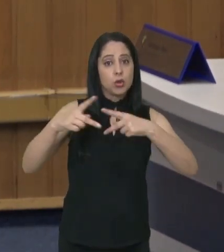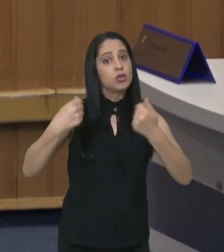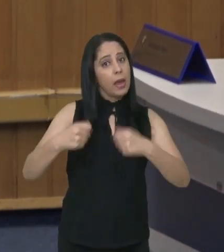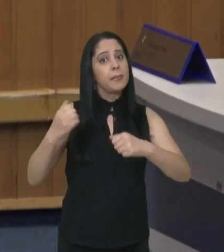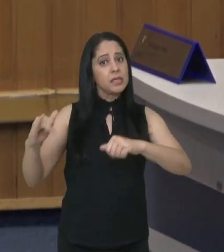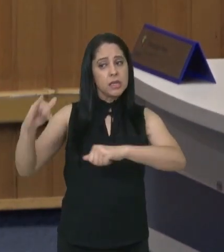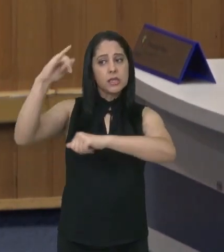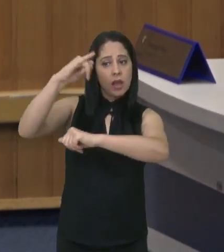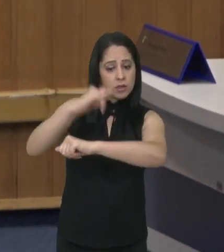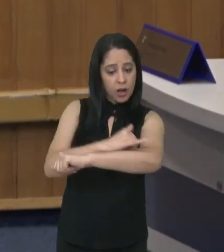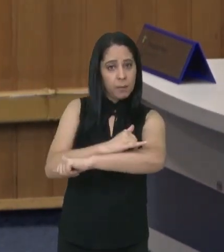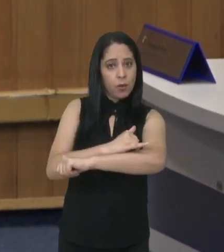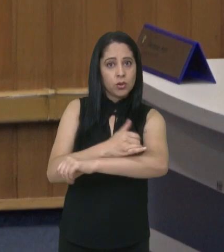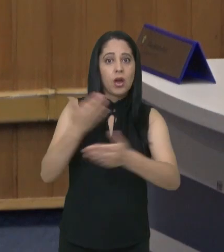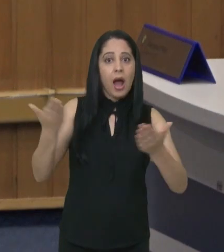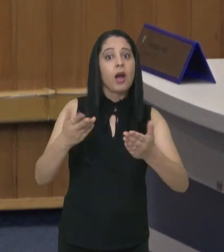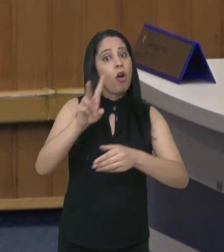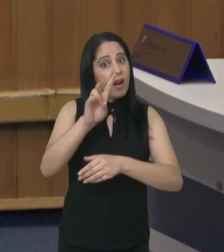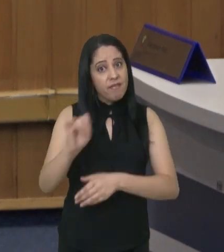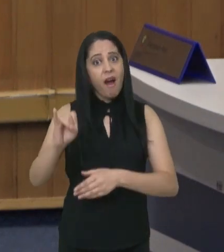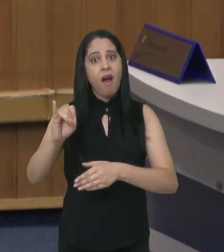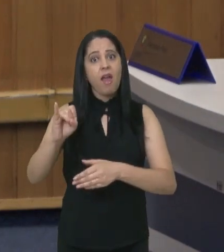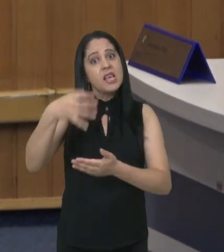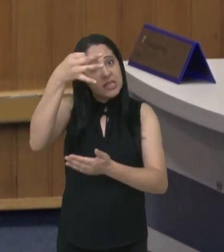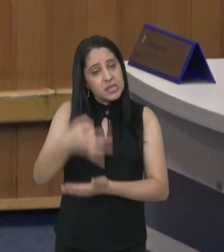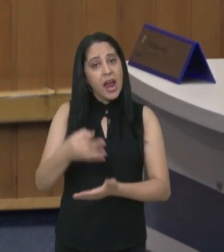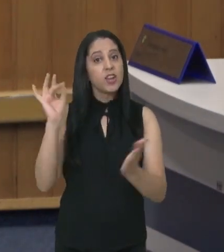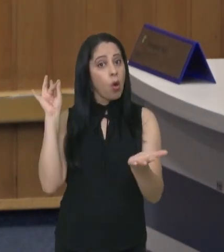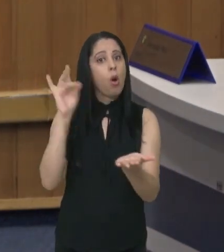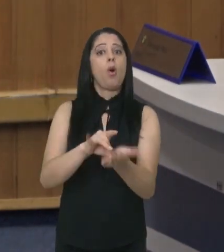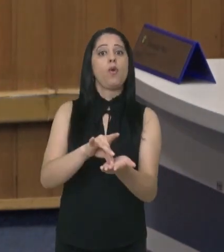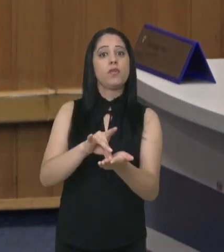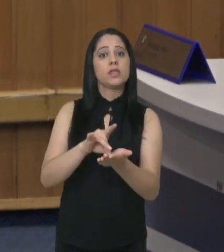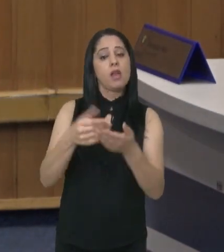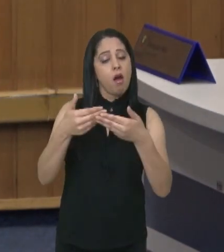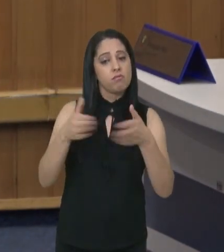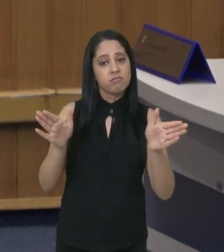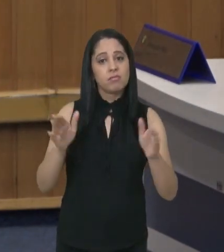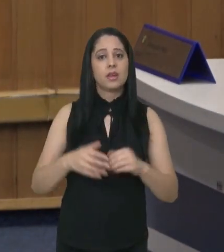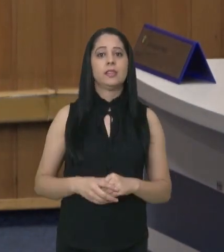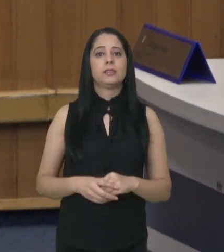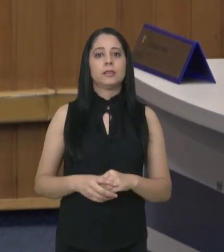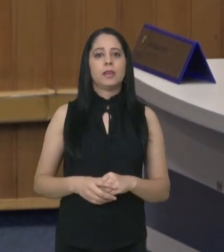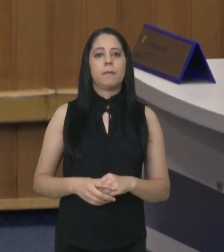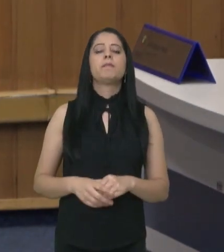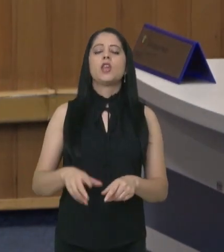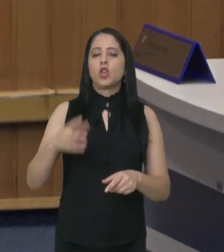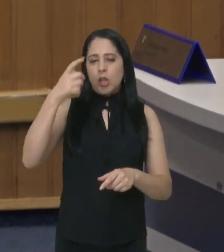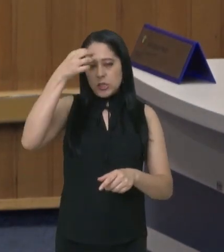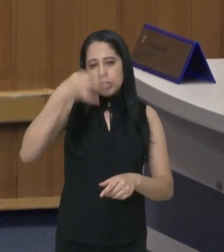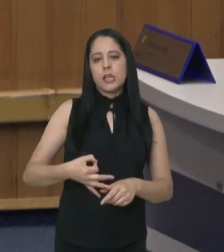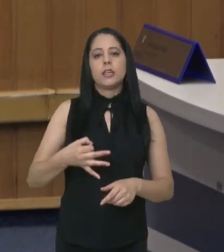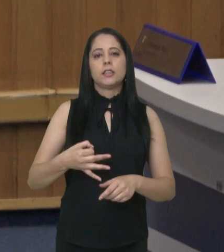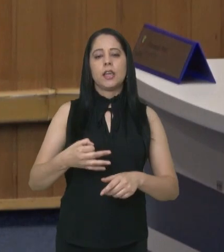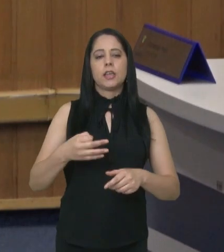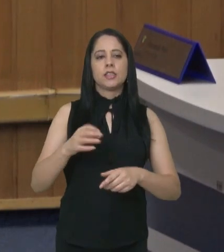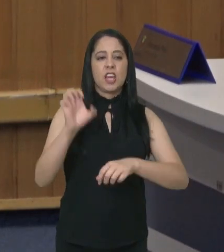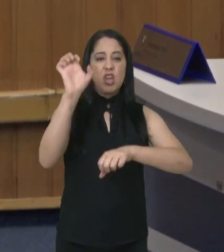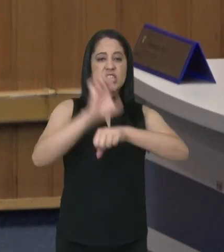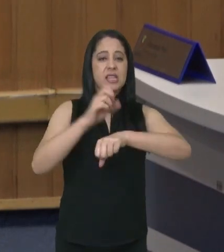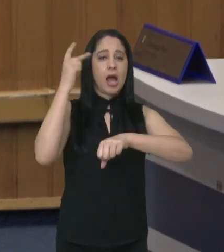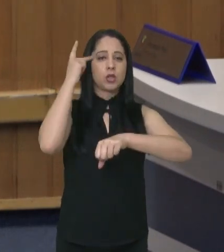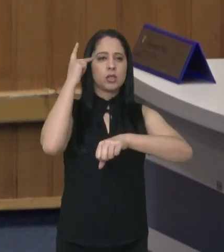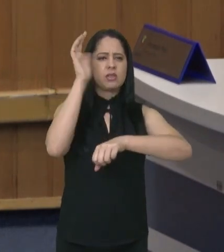aí, vai acontecer, e ele vai levar esse trabalho cada vez mais também para o Estado de São Paulo. Então, o Estado de São